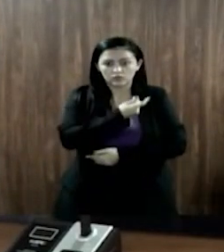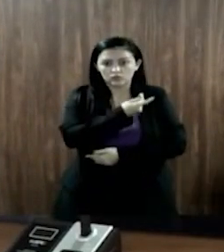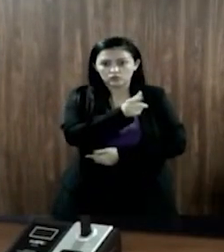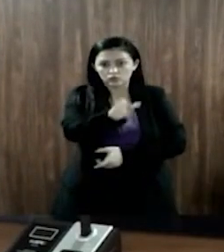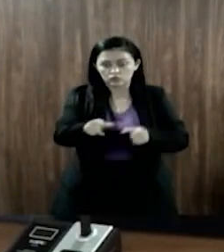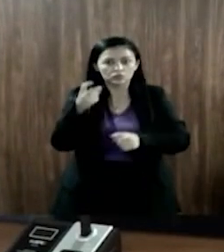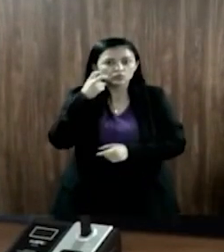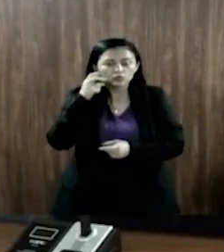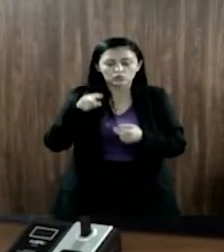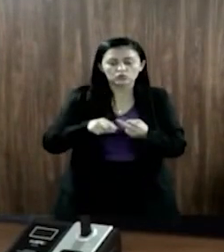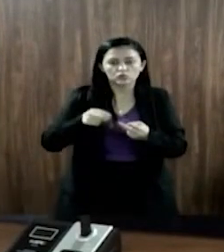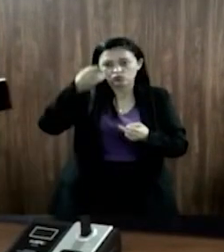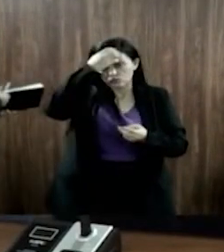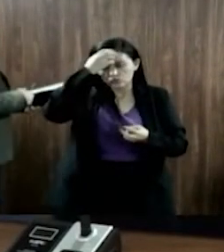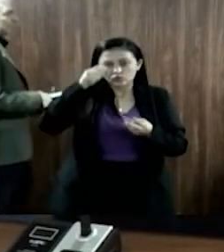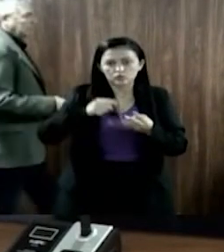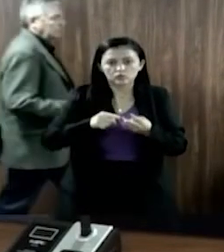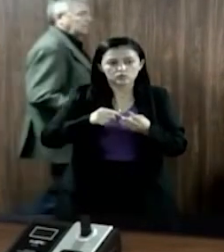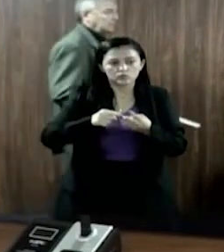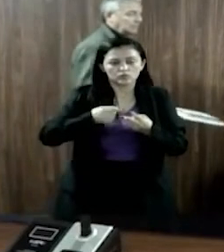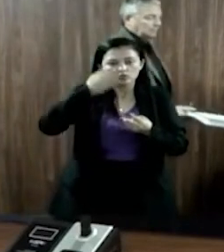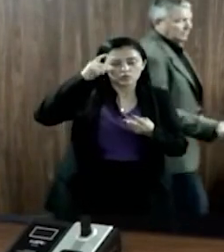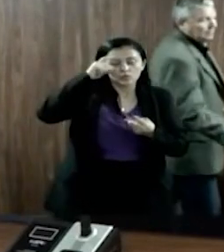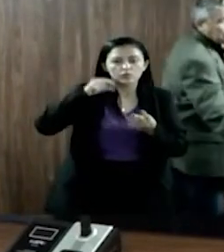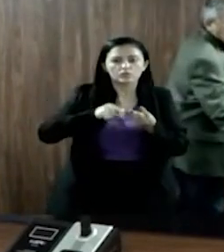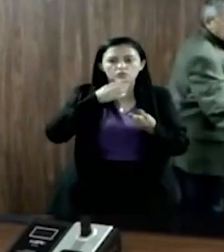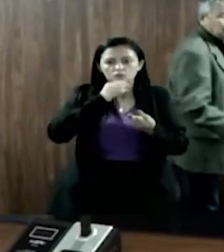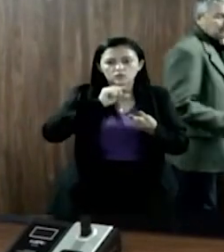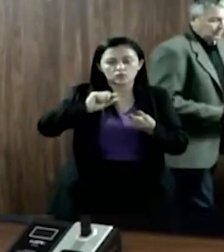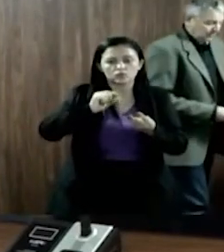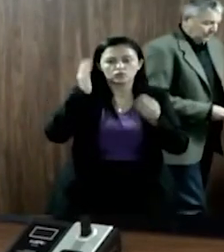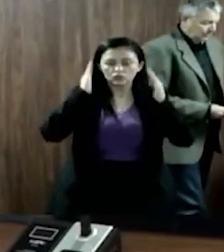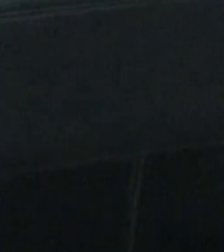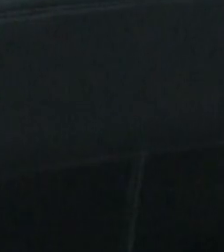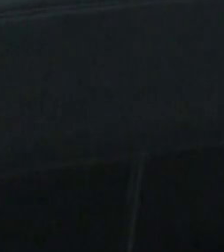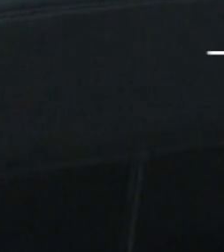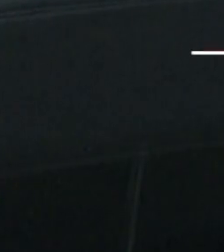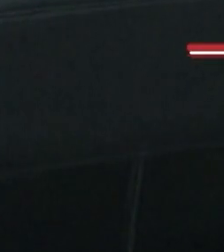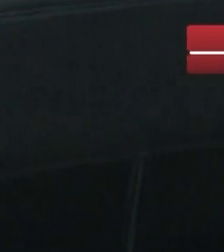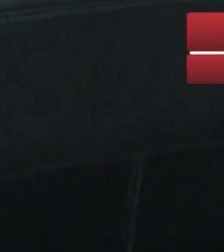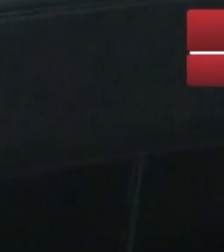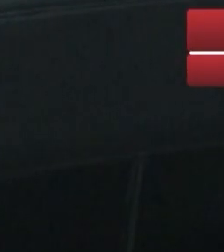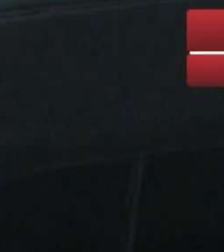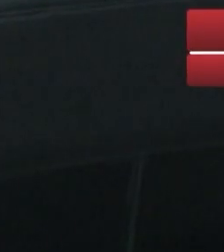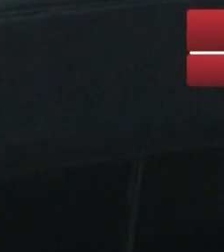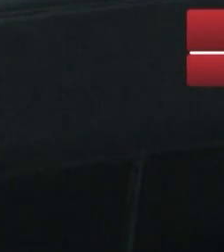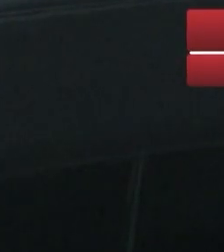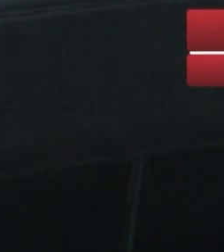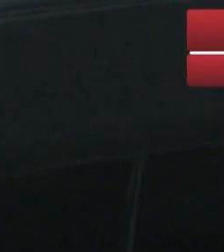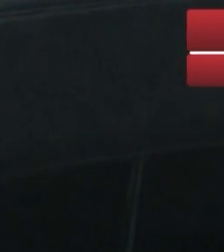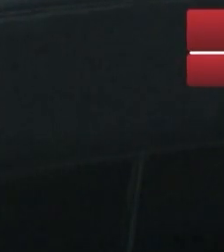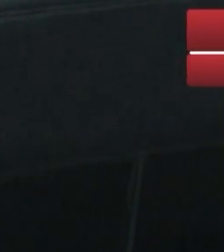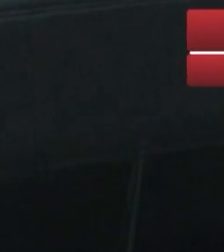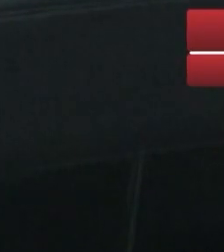Tony Fernandes osaniel Mesquita laurêncio Amorim oig do gás e Omar Nogueira durante o horário que deveria estar sendo